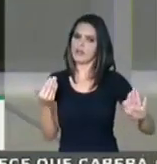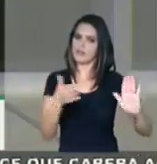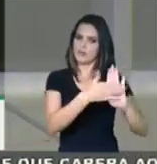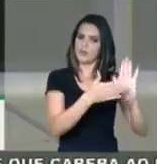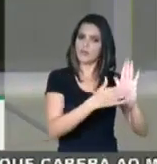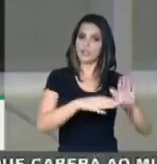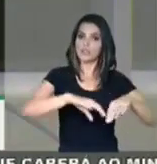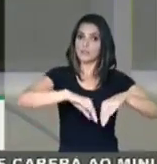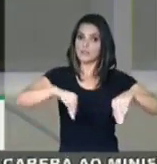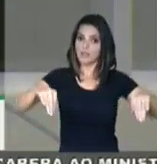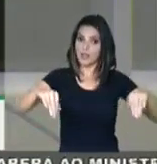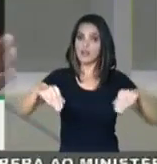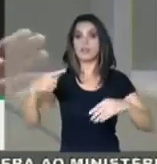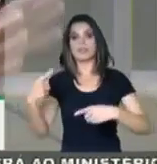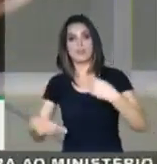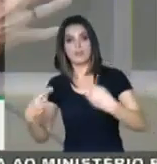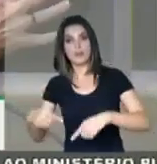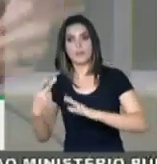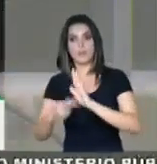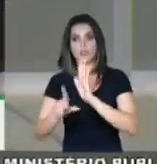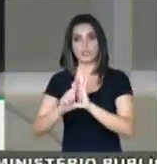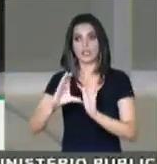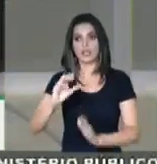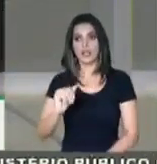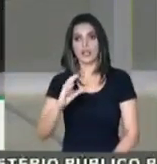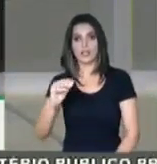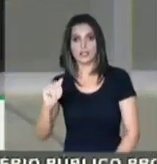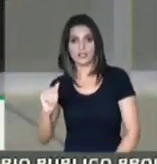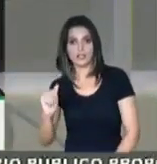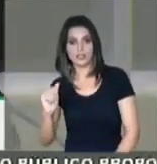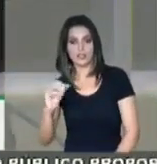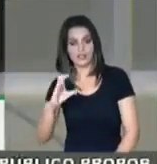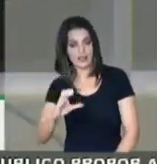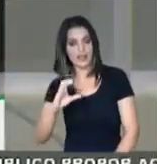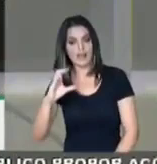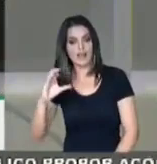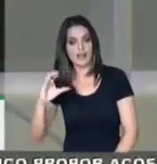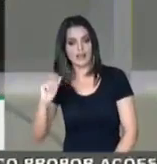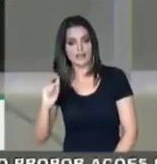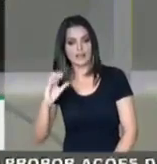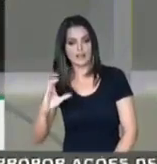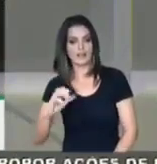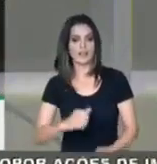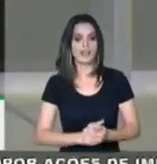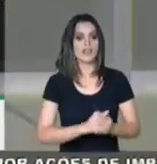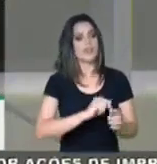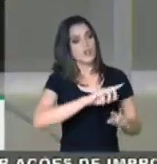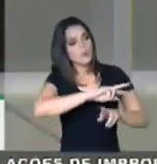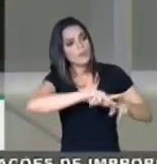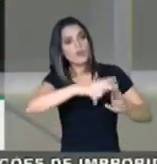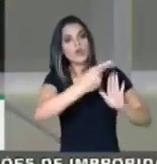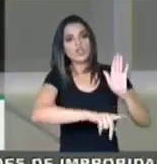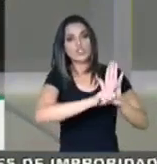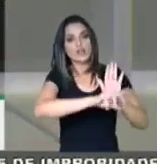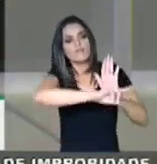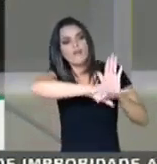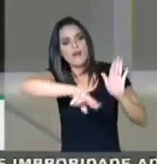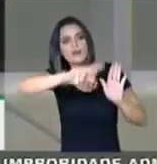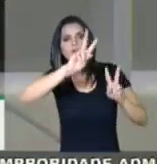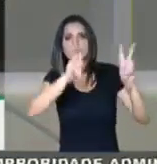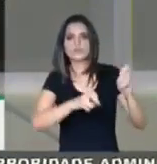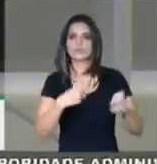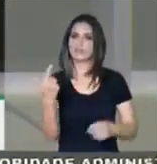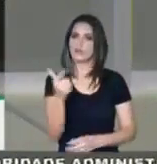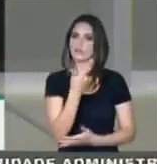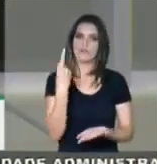Separa. Faz um debate, um projeto sobre CAC e outros projetos que envolvam outros assuntos. Não houve acordo. E quem